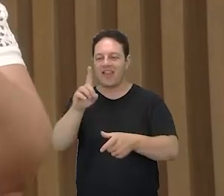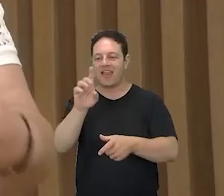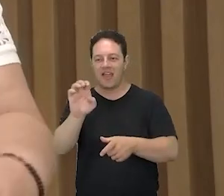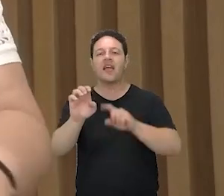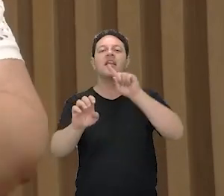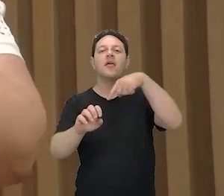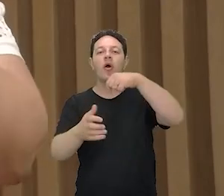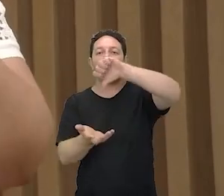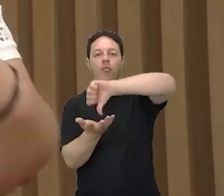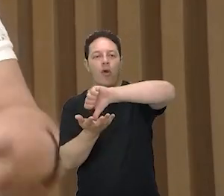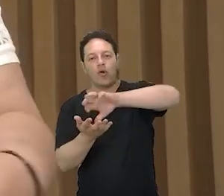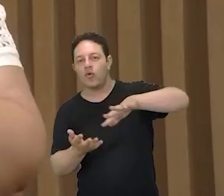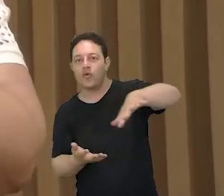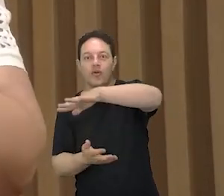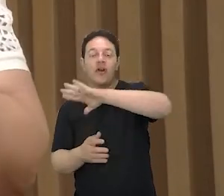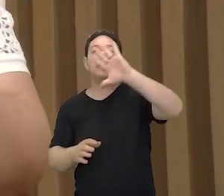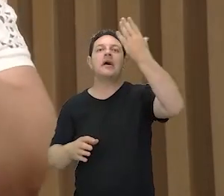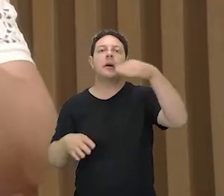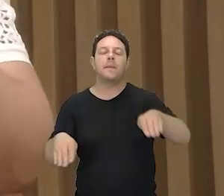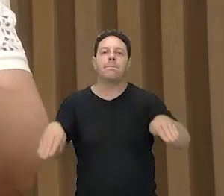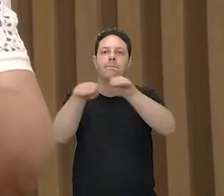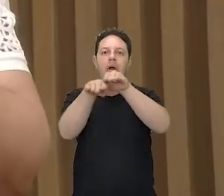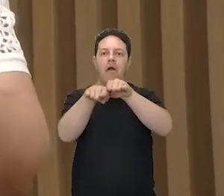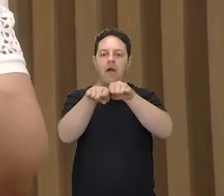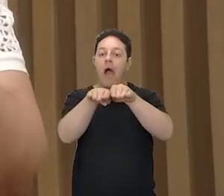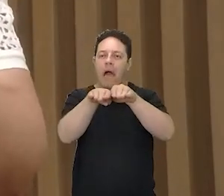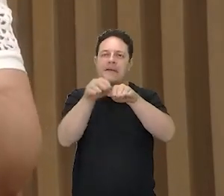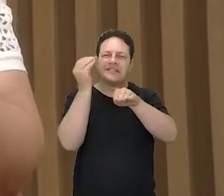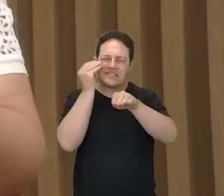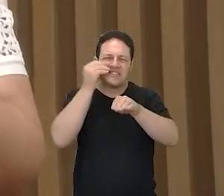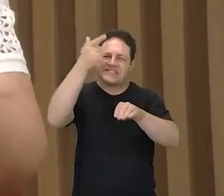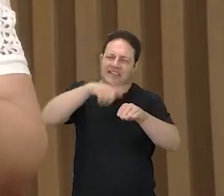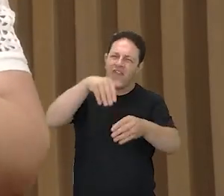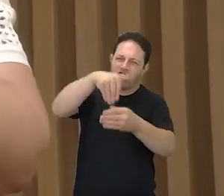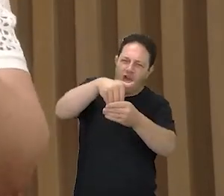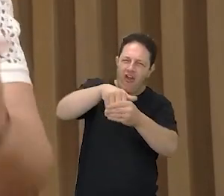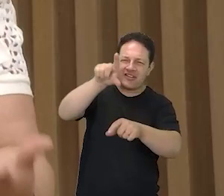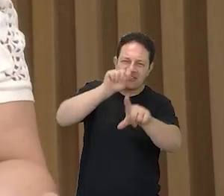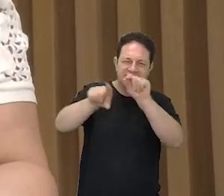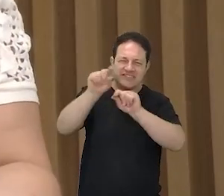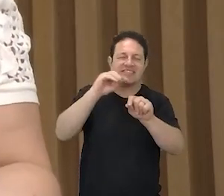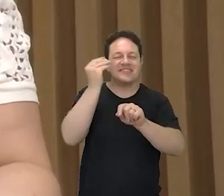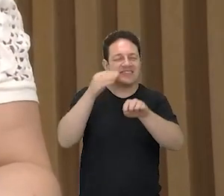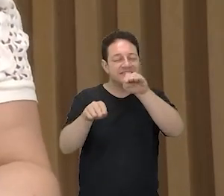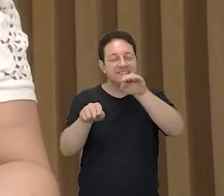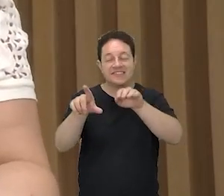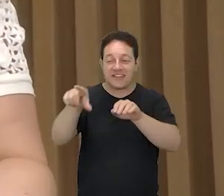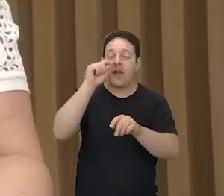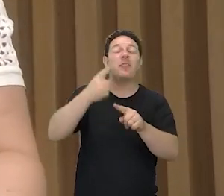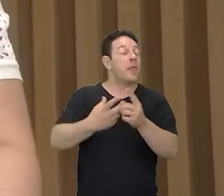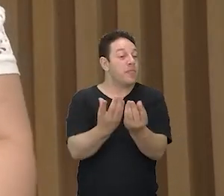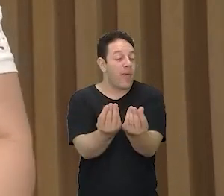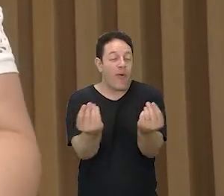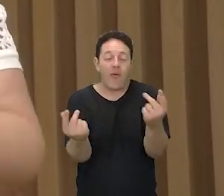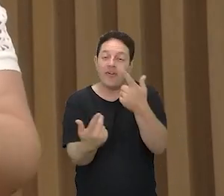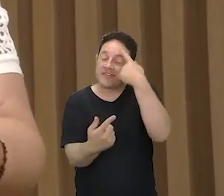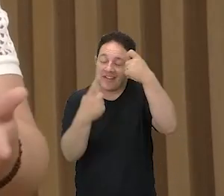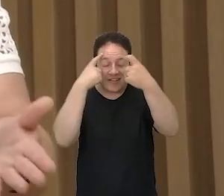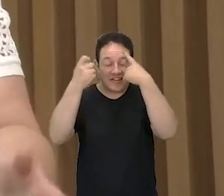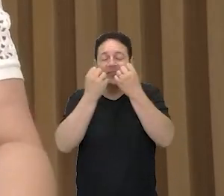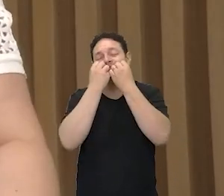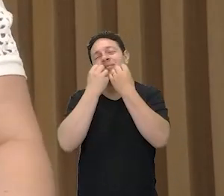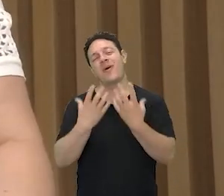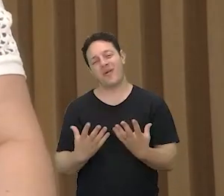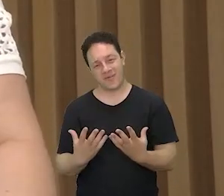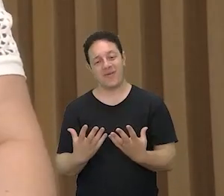teve empate, teve que votar de novo. Foi um processo bem difícil por tantas práticas inspiradoras. E queria deixar